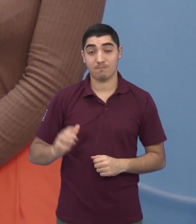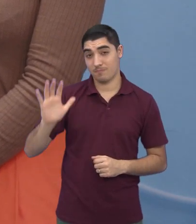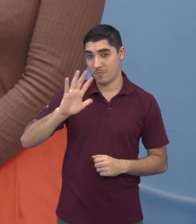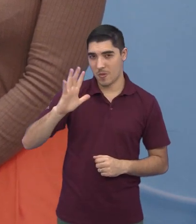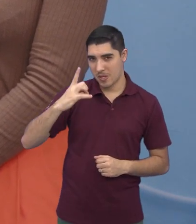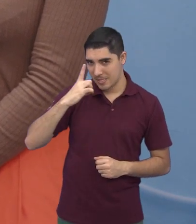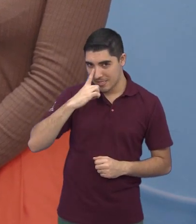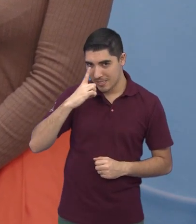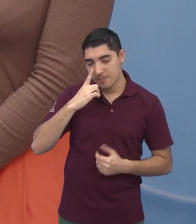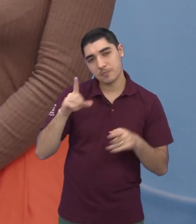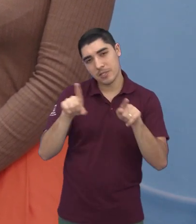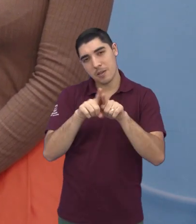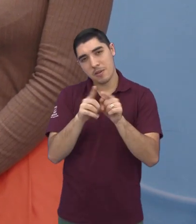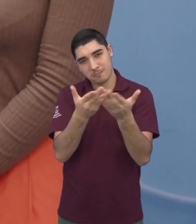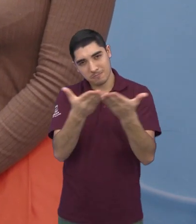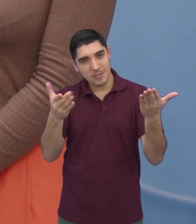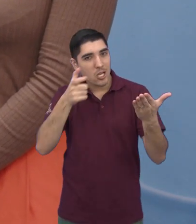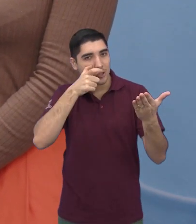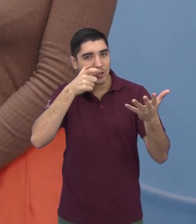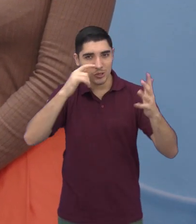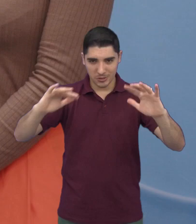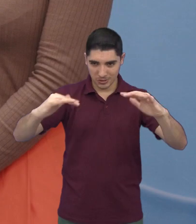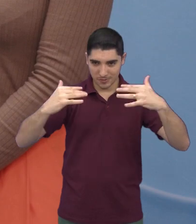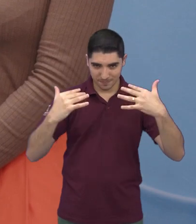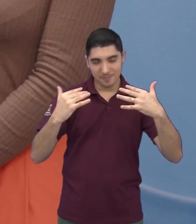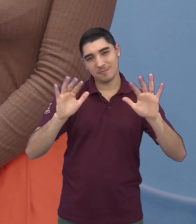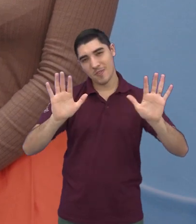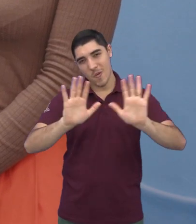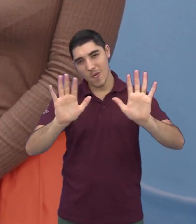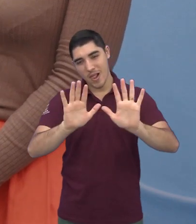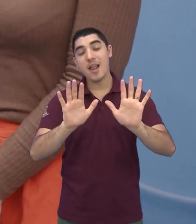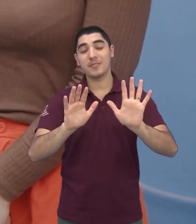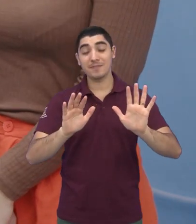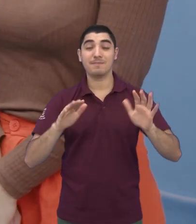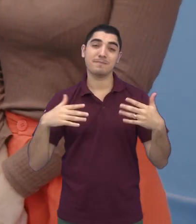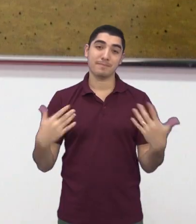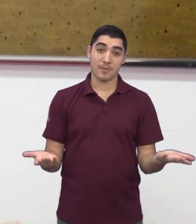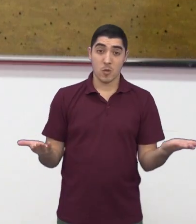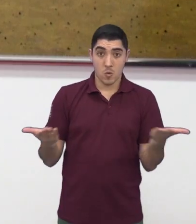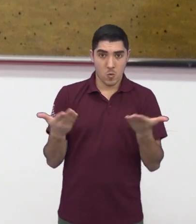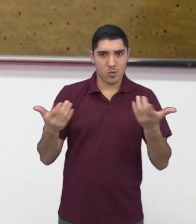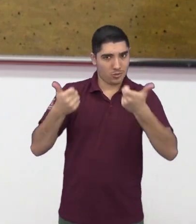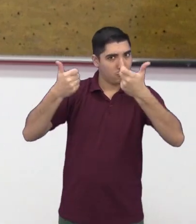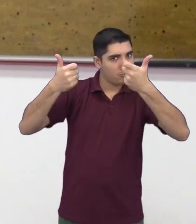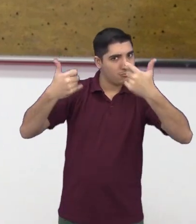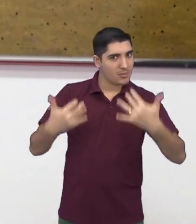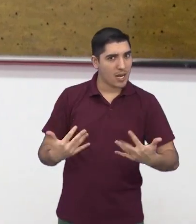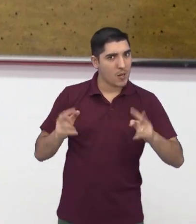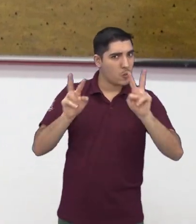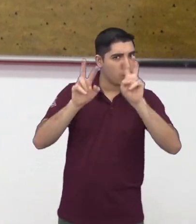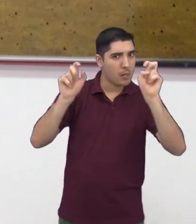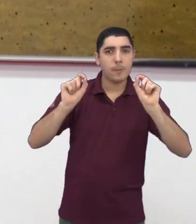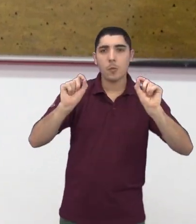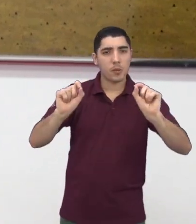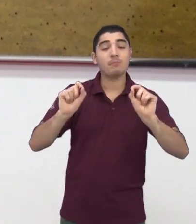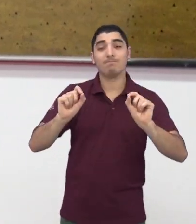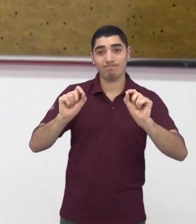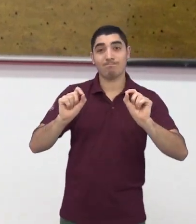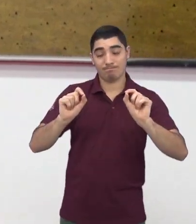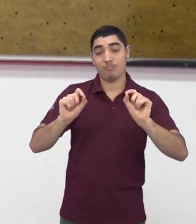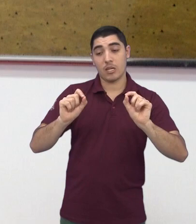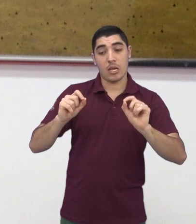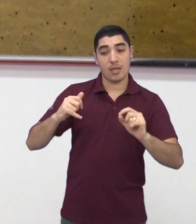Oi, Dani. Oi também para você que acompanha o Diálogos da Cidade neste momento. Falamos então hoje sobre o aumento